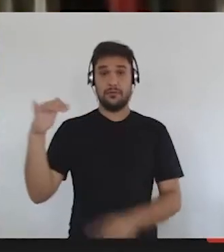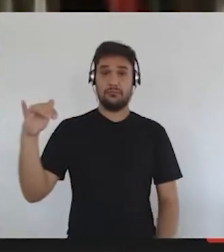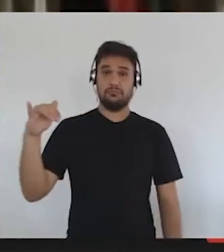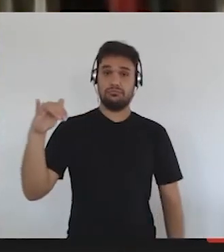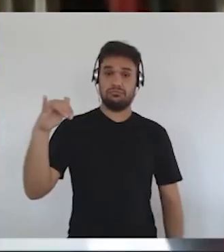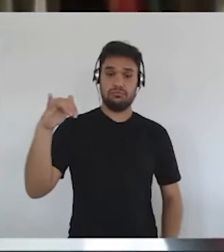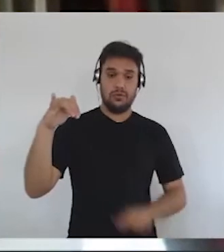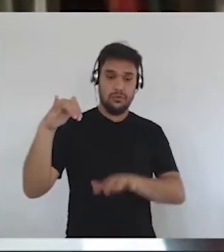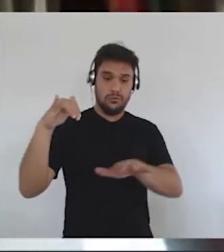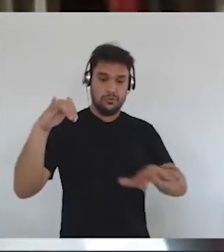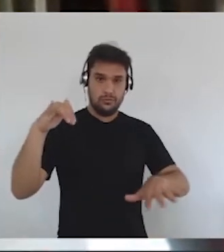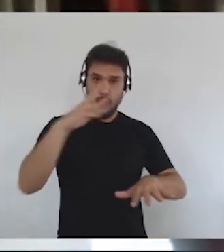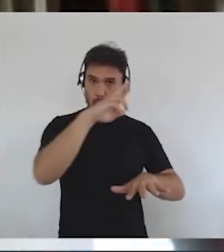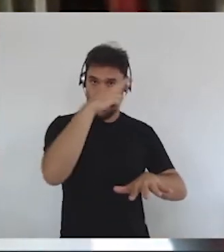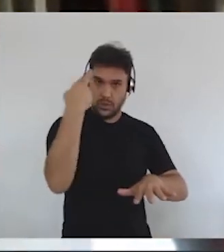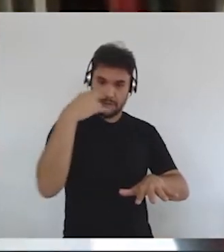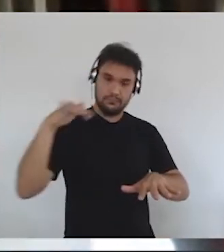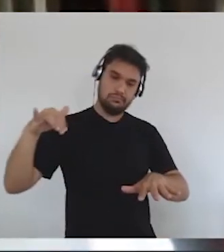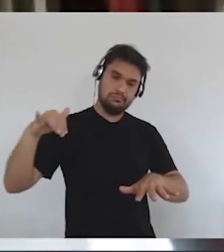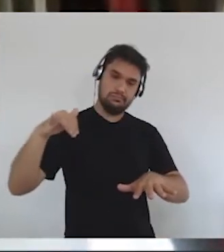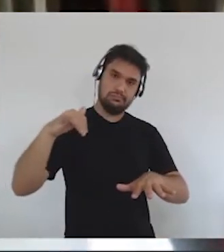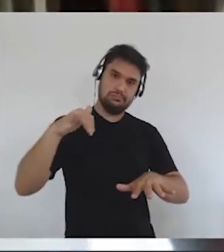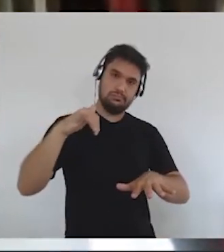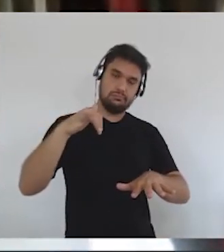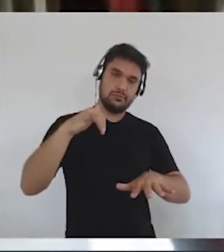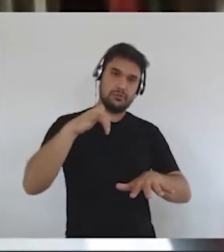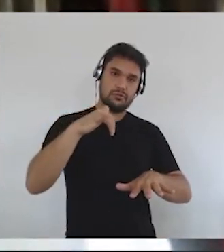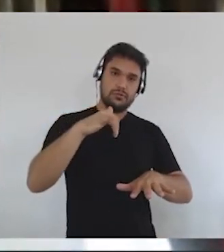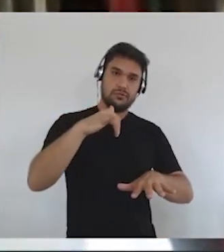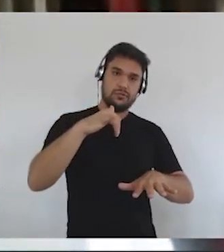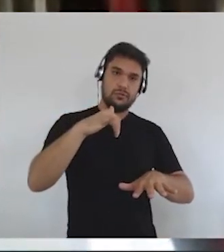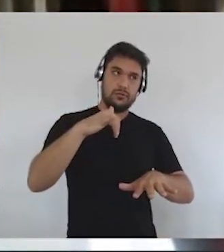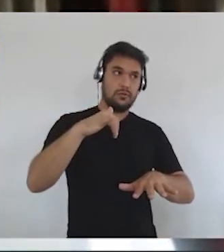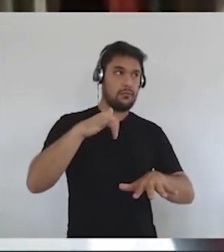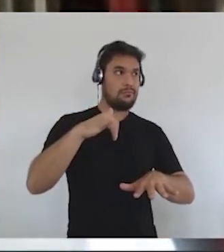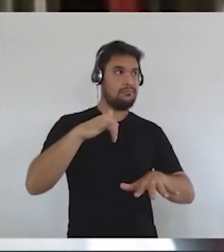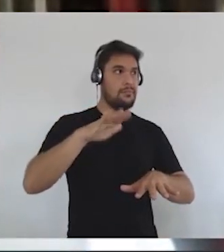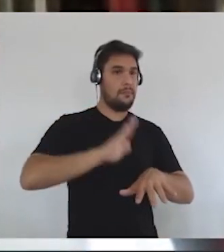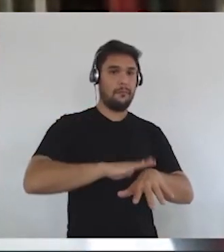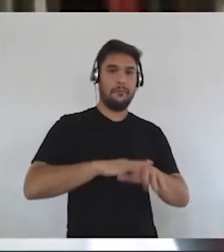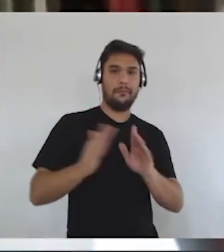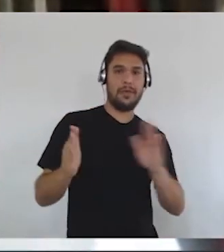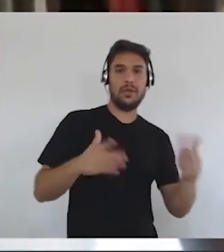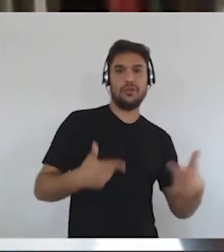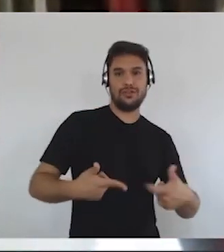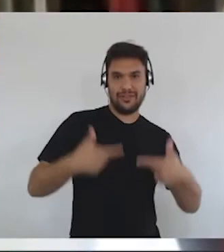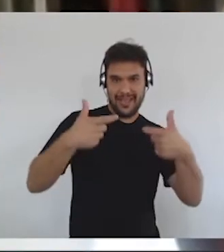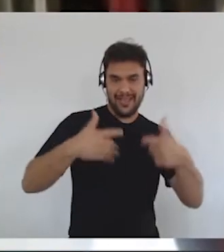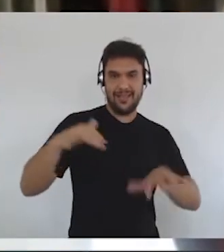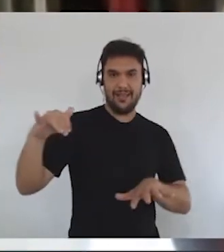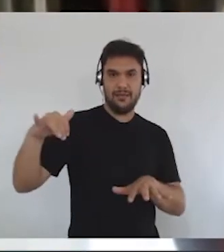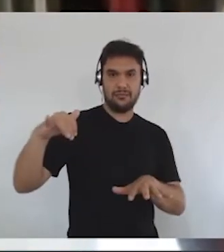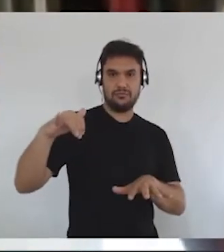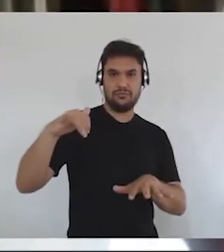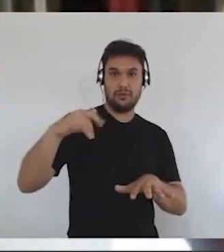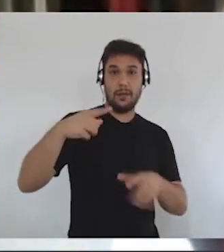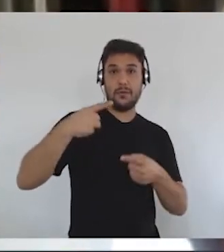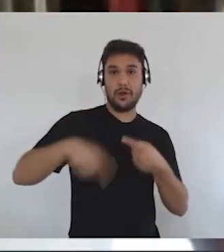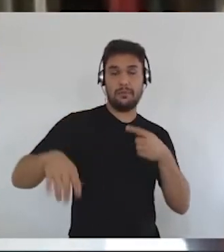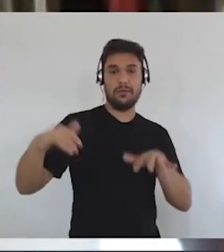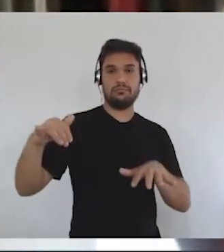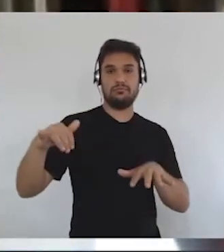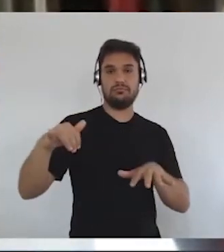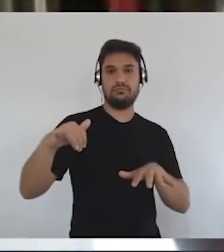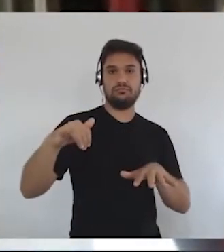Ucrânia sobrevoando o território russo, em tempo bélico, em tempo não de paz, é proibido o sobrevoo e o piloto,